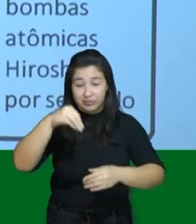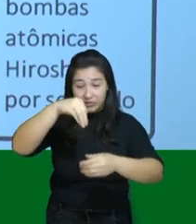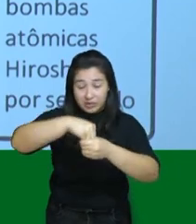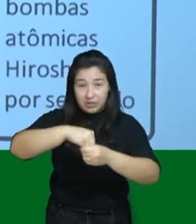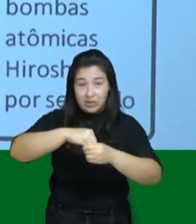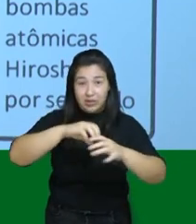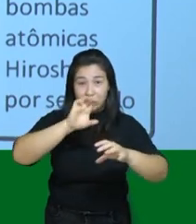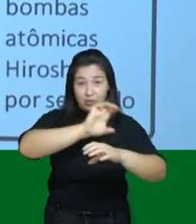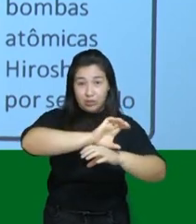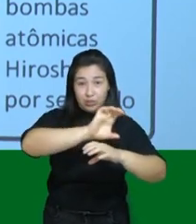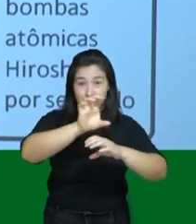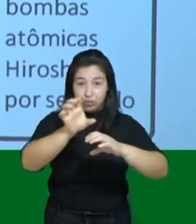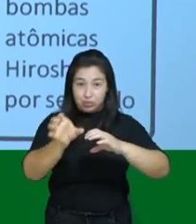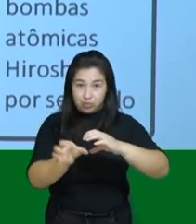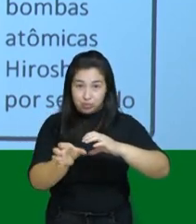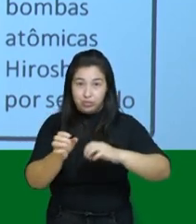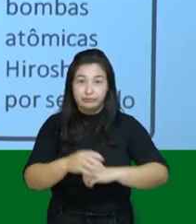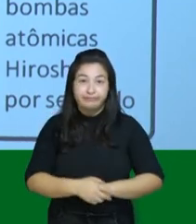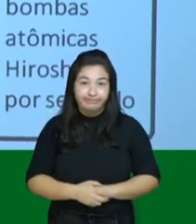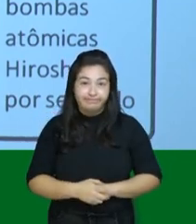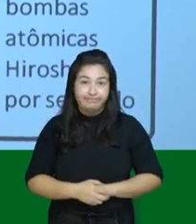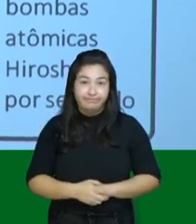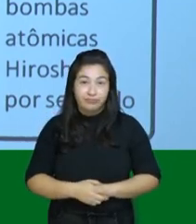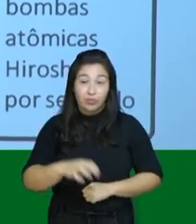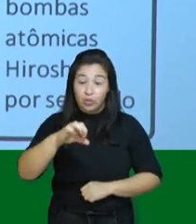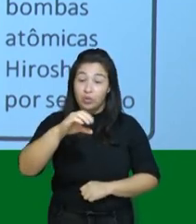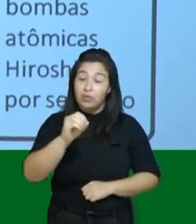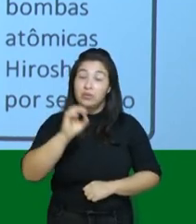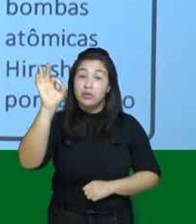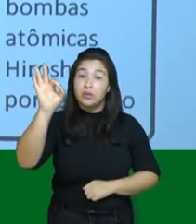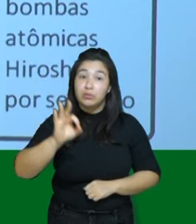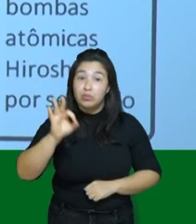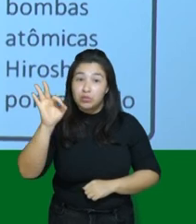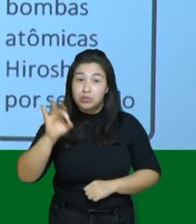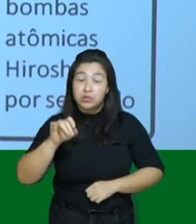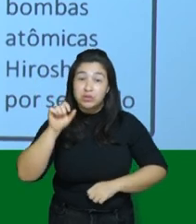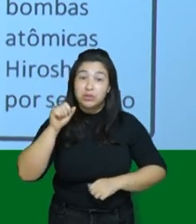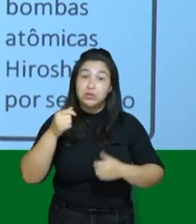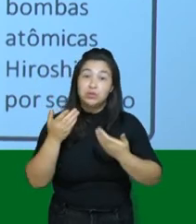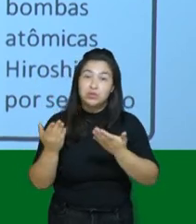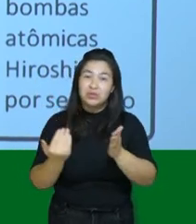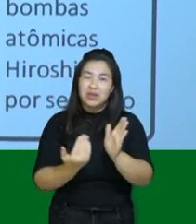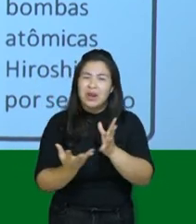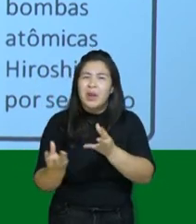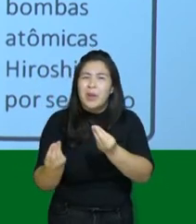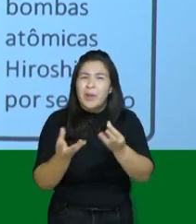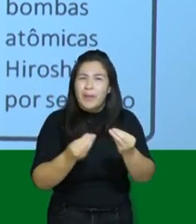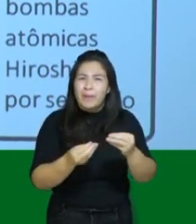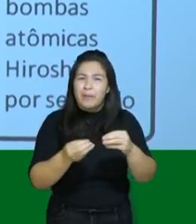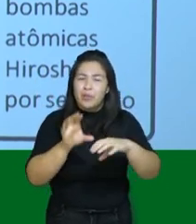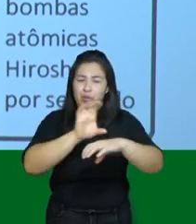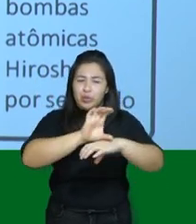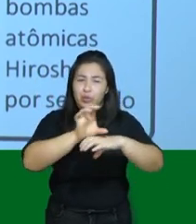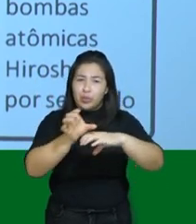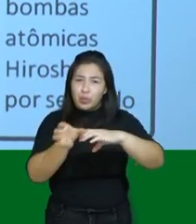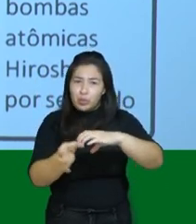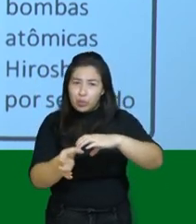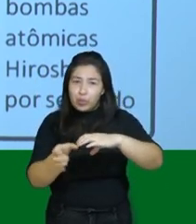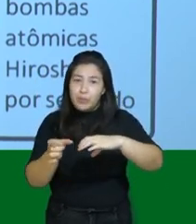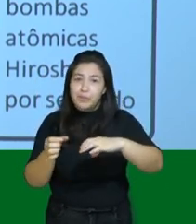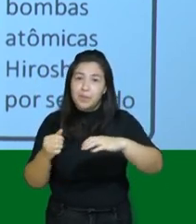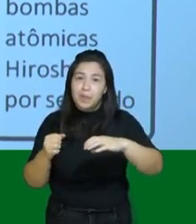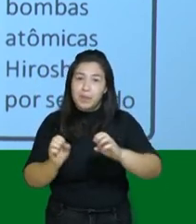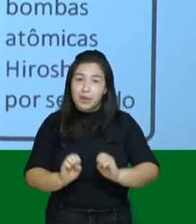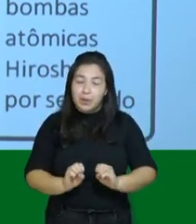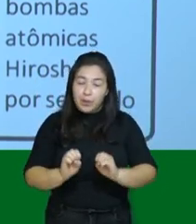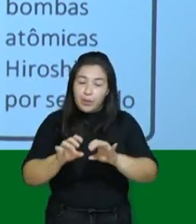preso aqui na atmosfera. Né? E 90% desse excesso, devido às mudanças climáticas das atividades humanas,